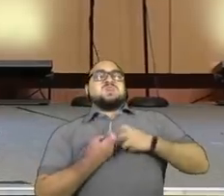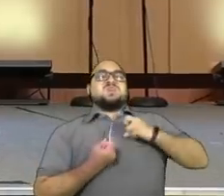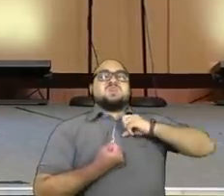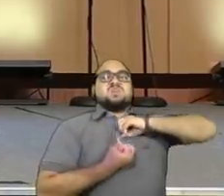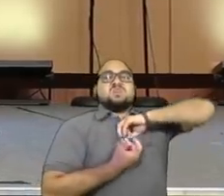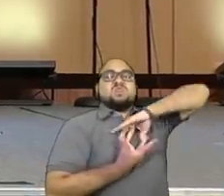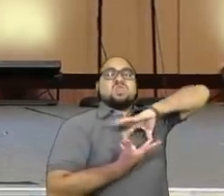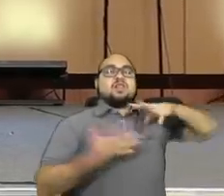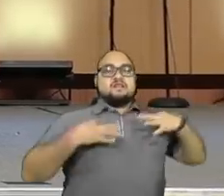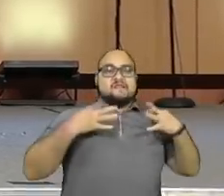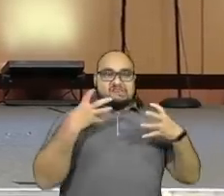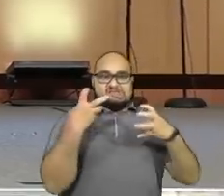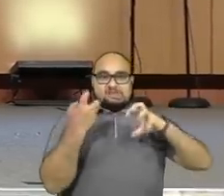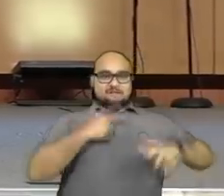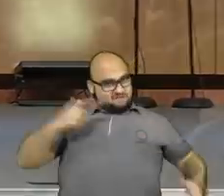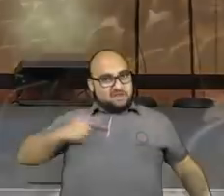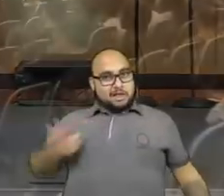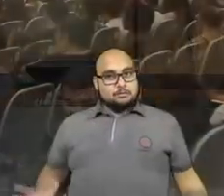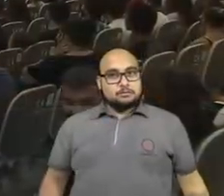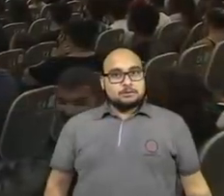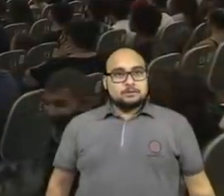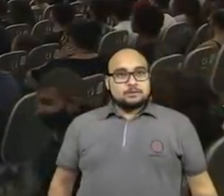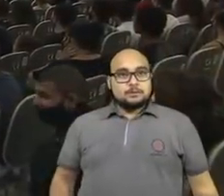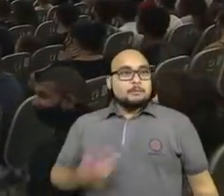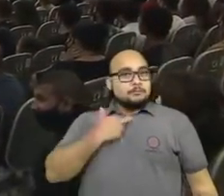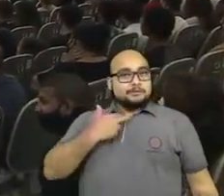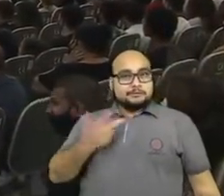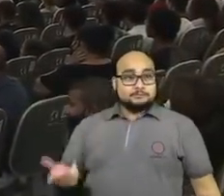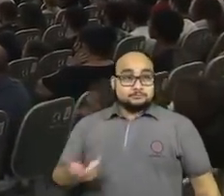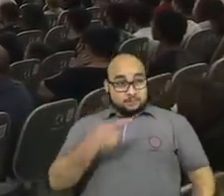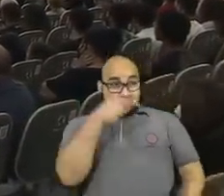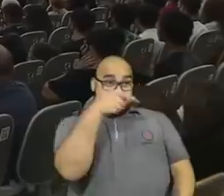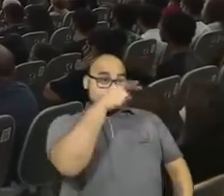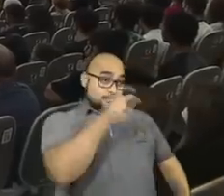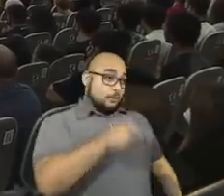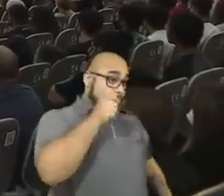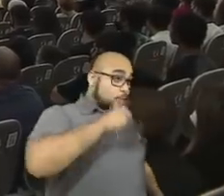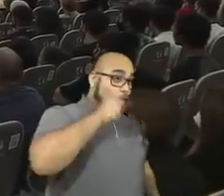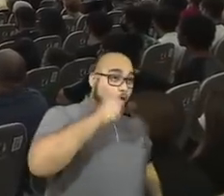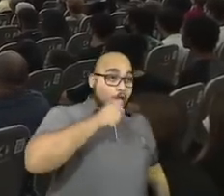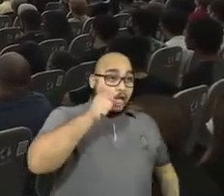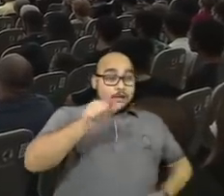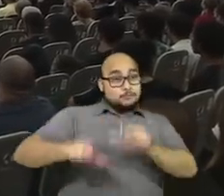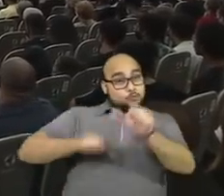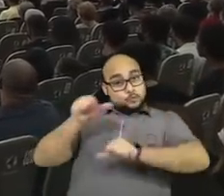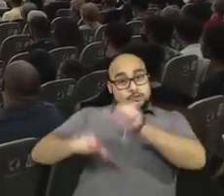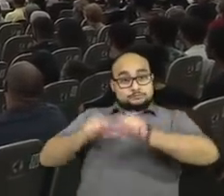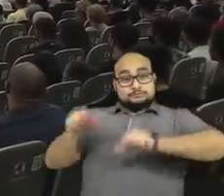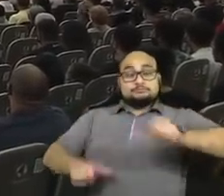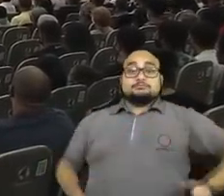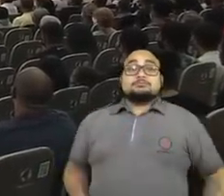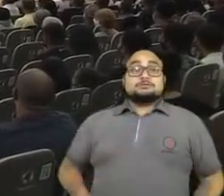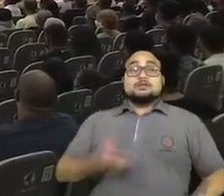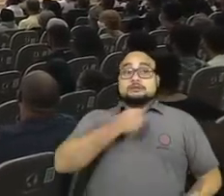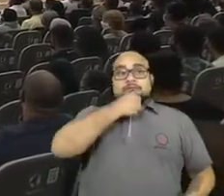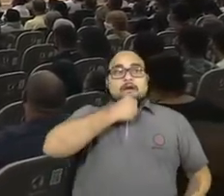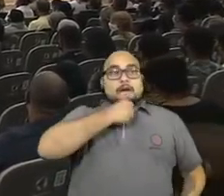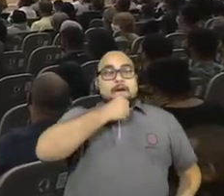camisa. Aí daqui a pouco esse cara troca a mulher, como a gente diz, de 40 por uma de 20.